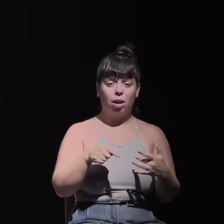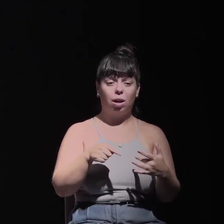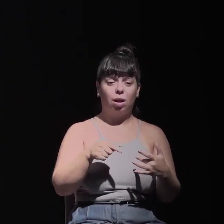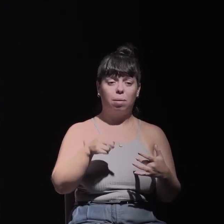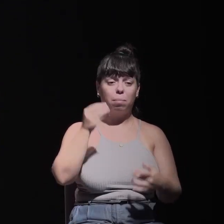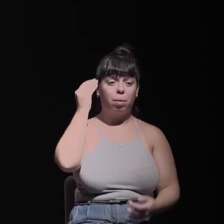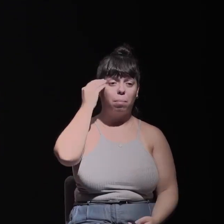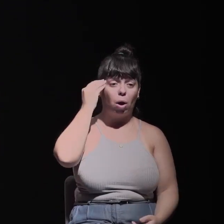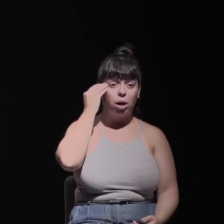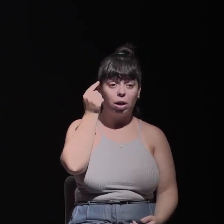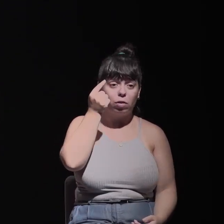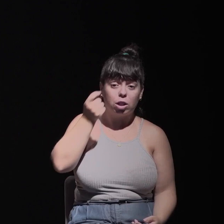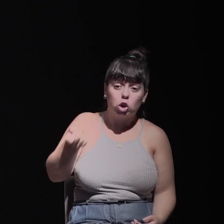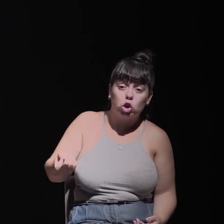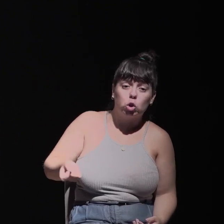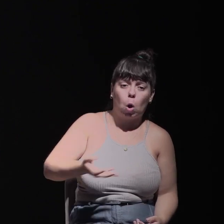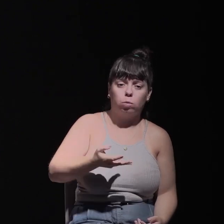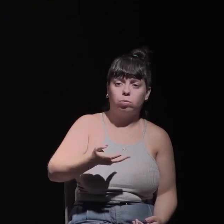memória nova.